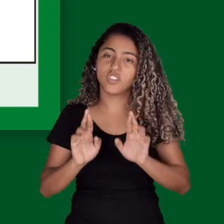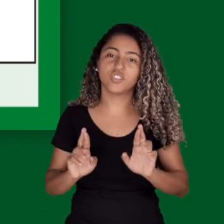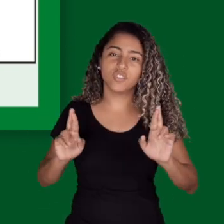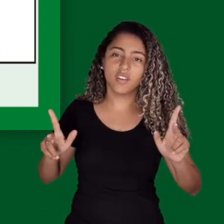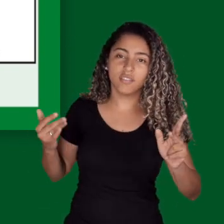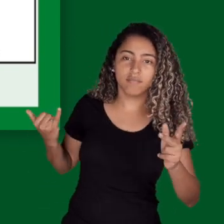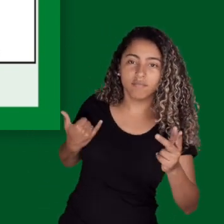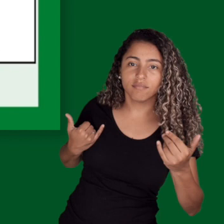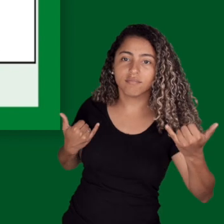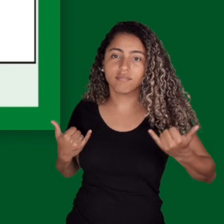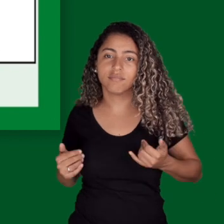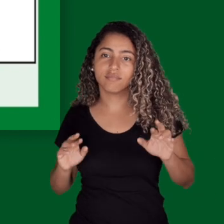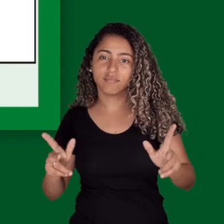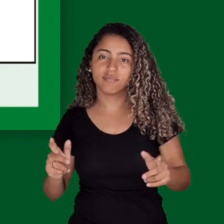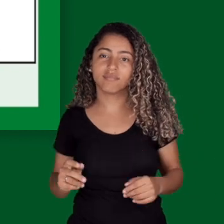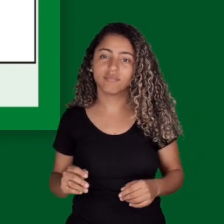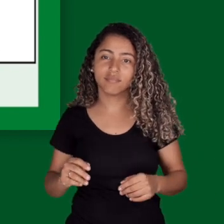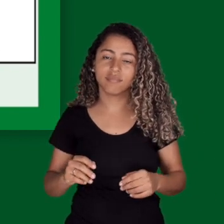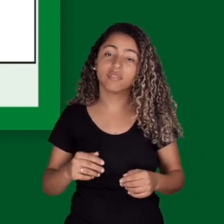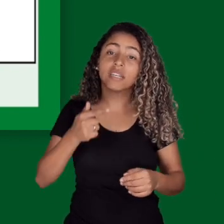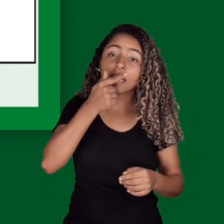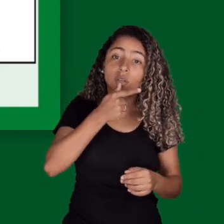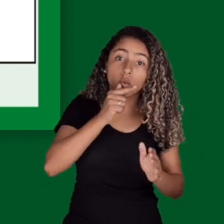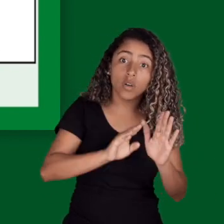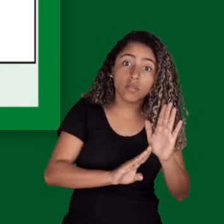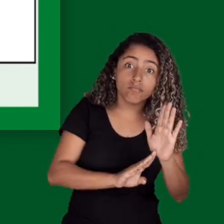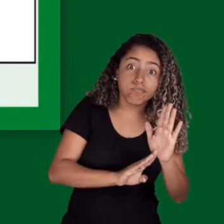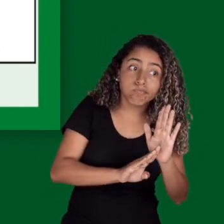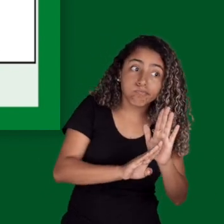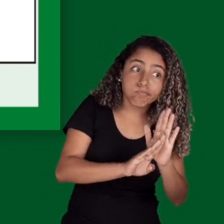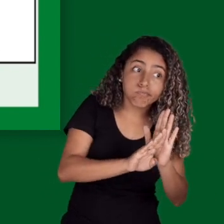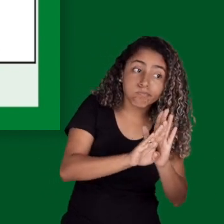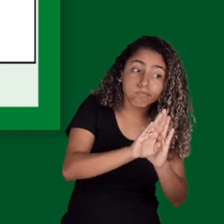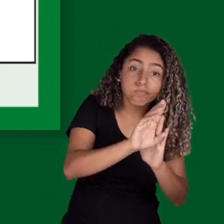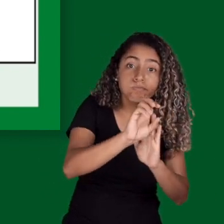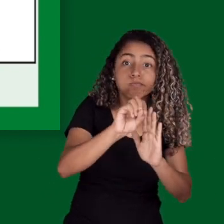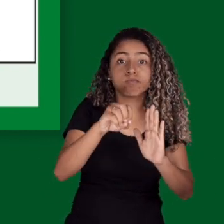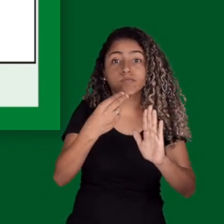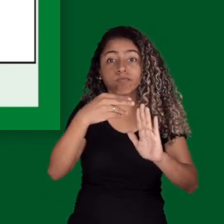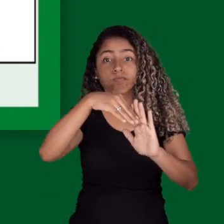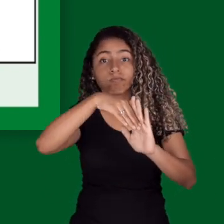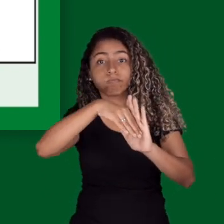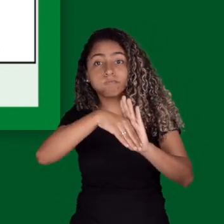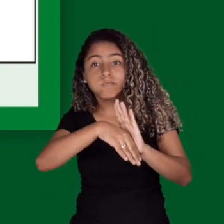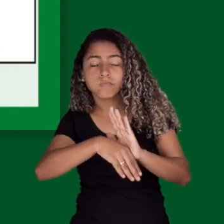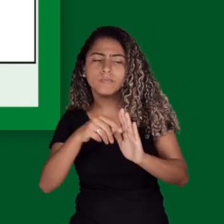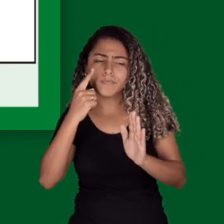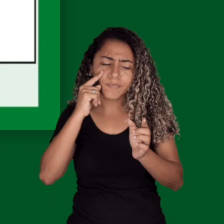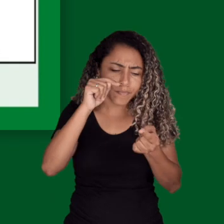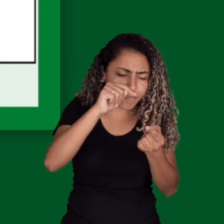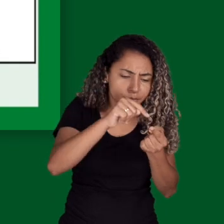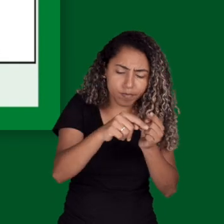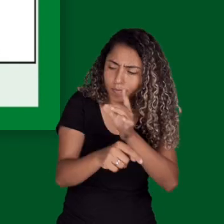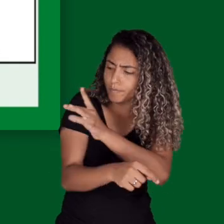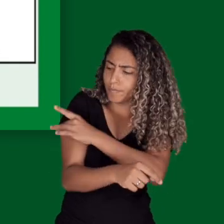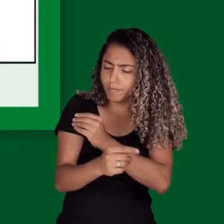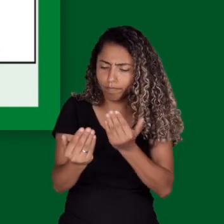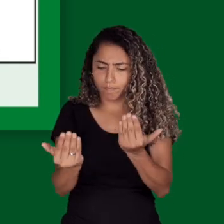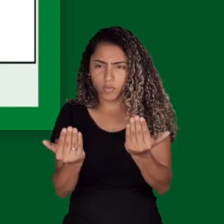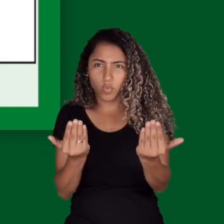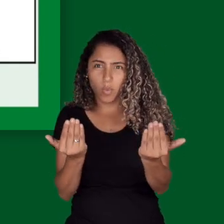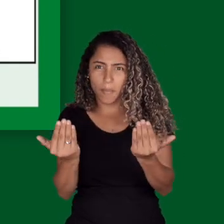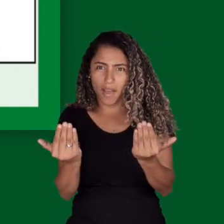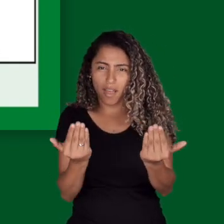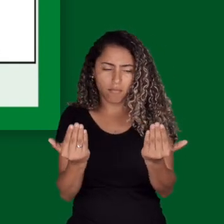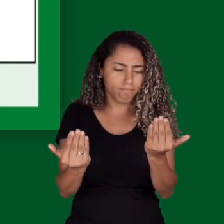medidas. Então, nos momentos em que a glicose está subindo ou caindo, Se a gente for comparar as duas medidas